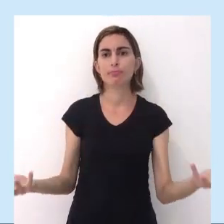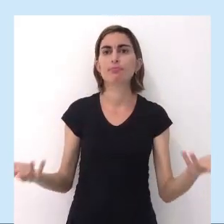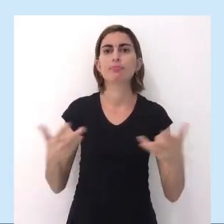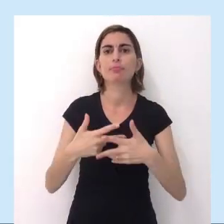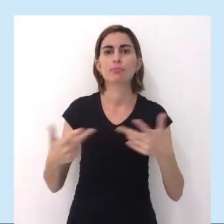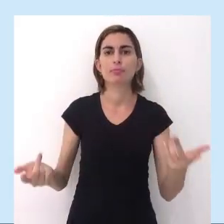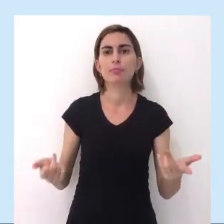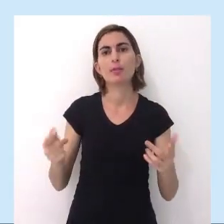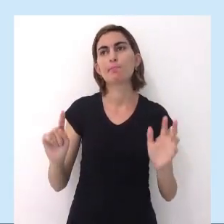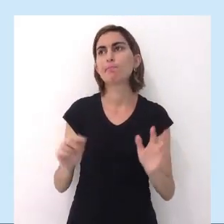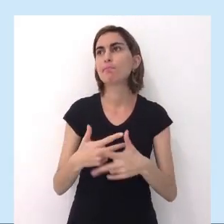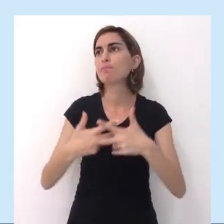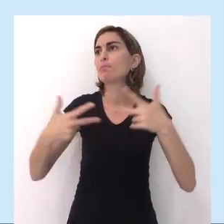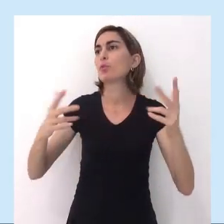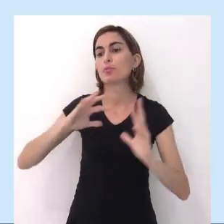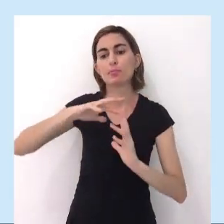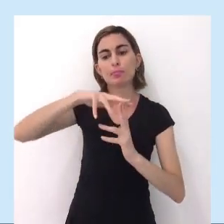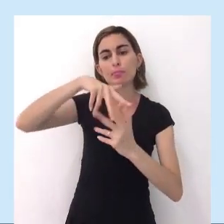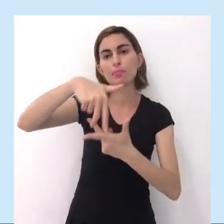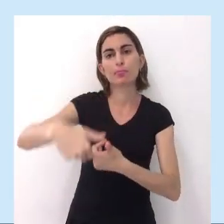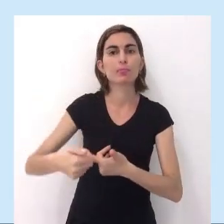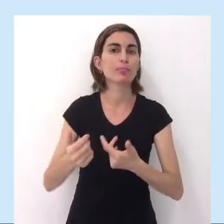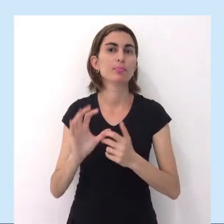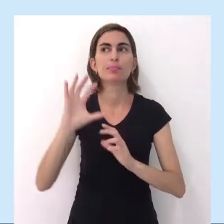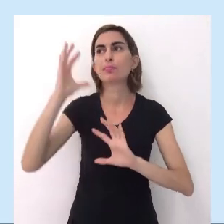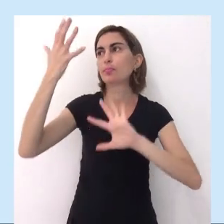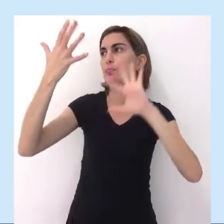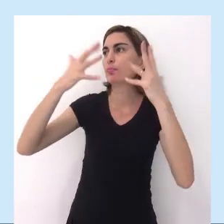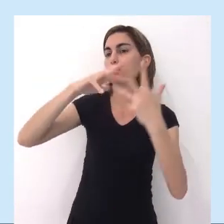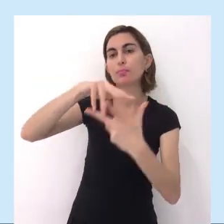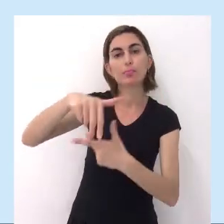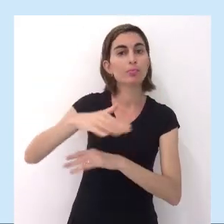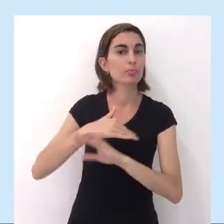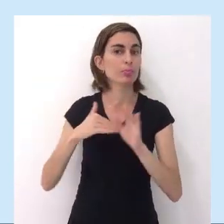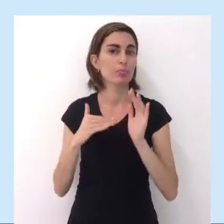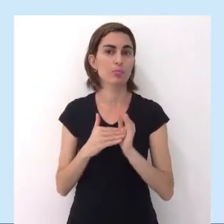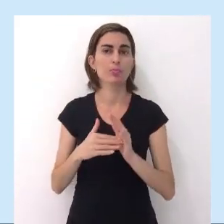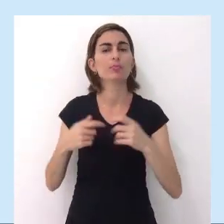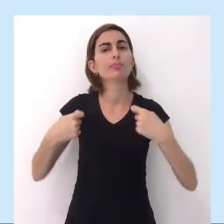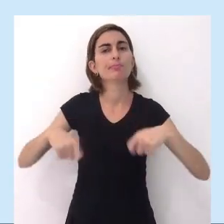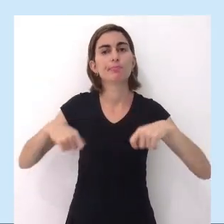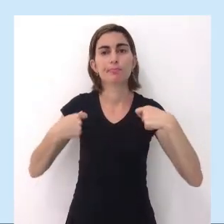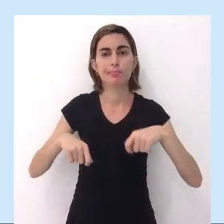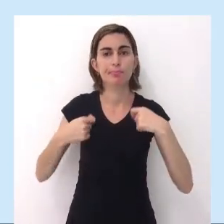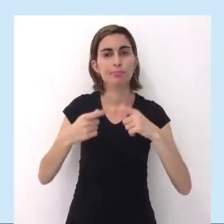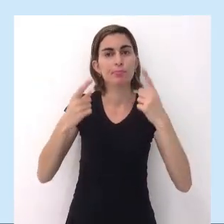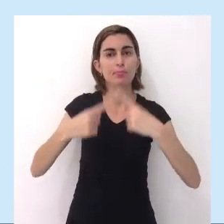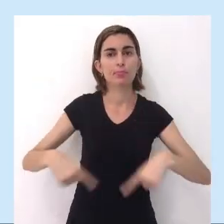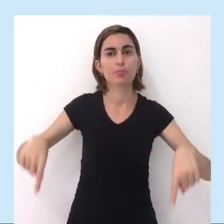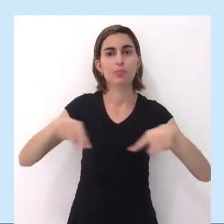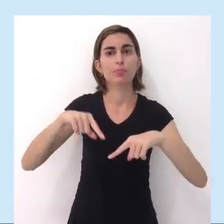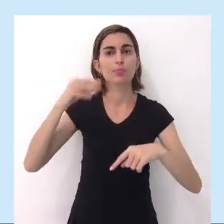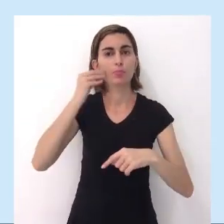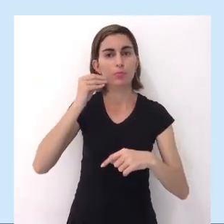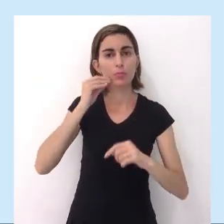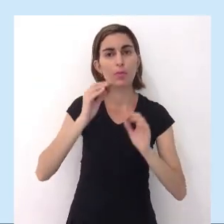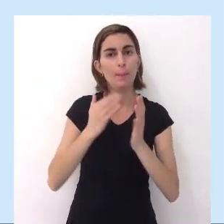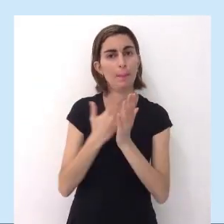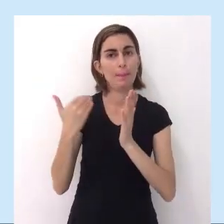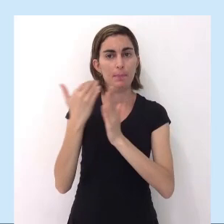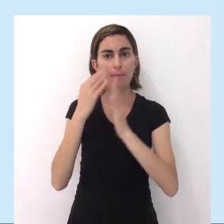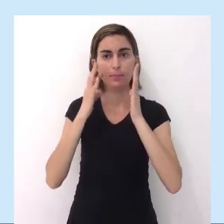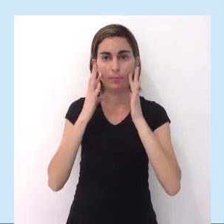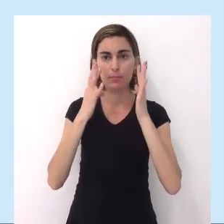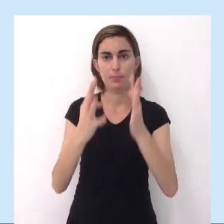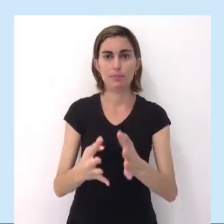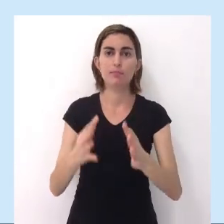é um fato mundial que está acontecendo, que é necessário que nós tenhamos mais